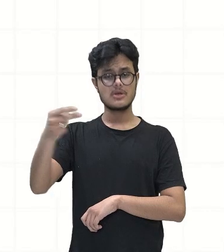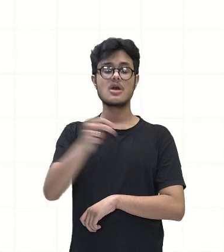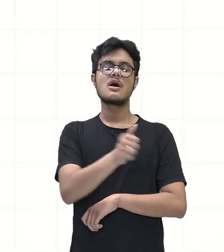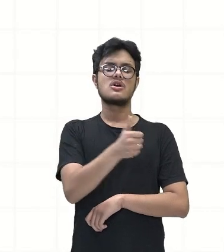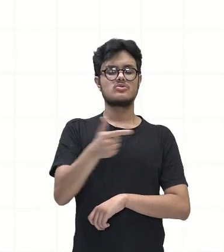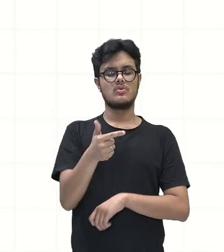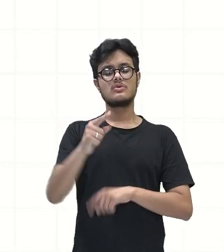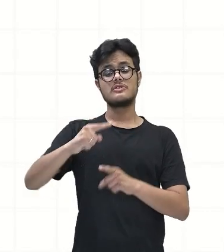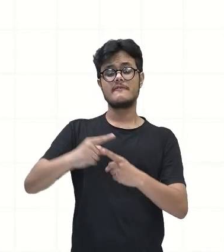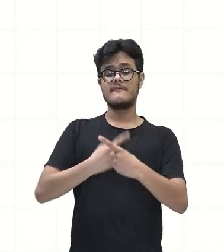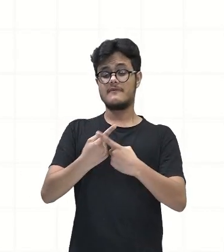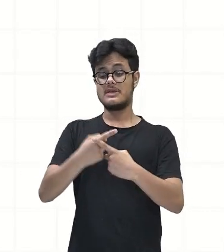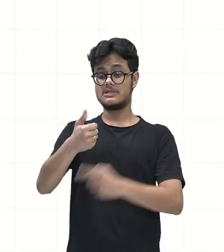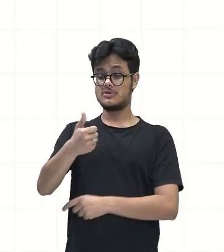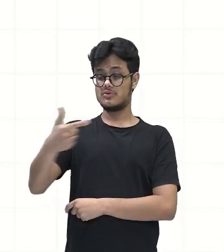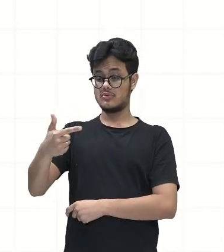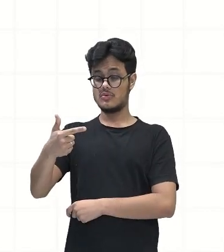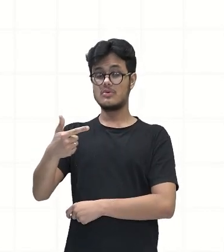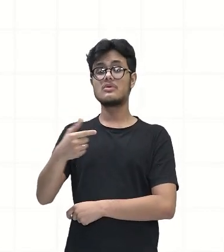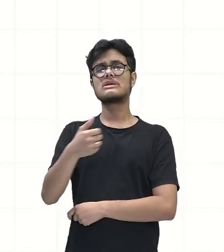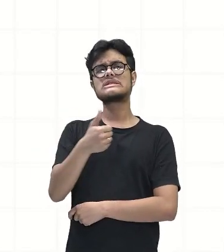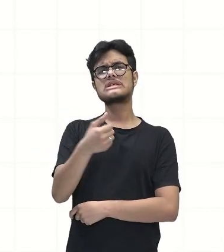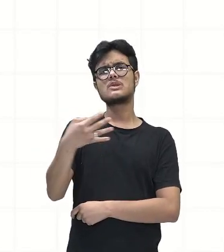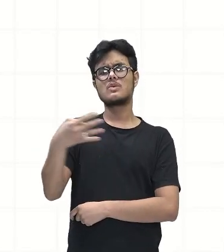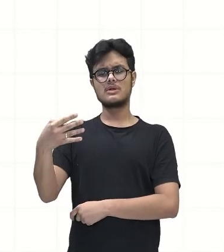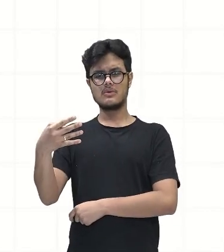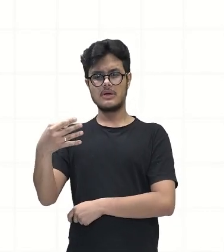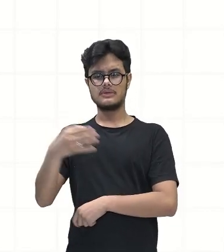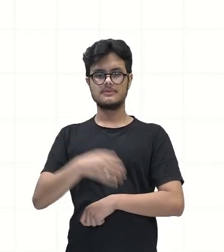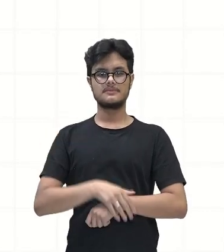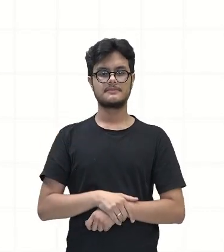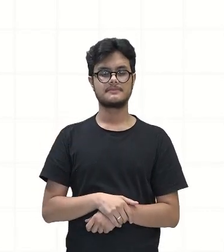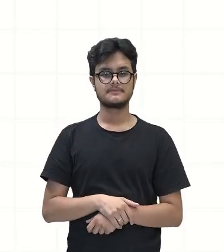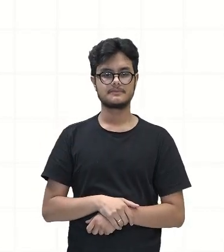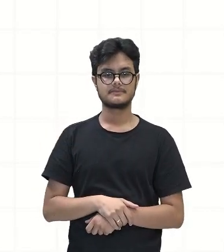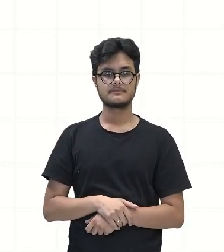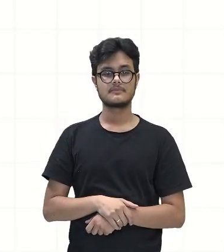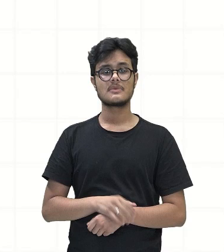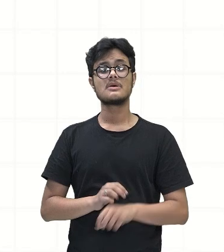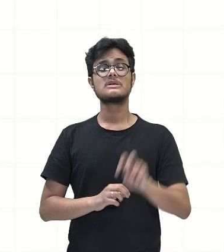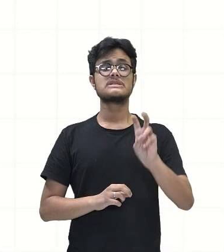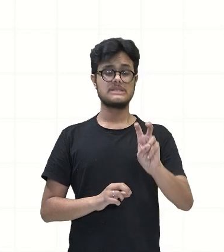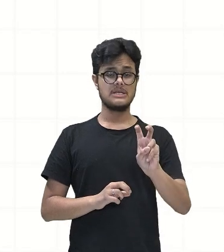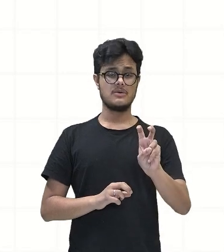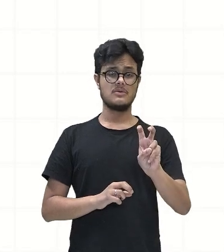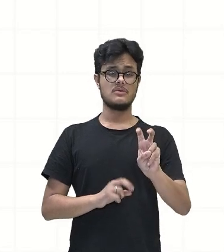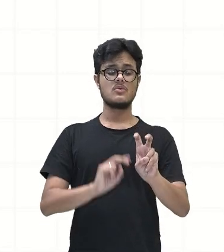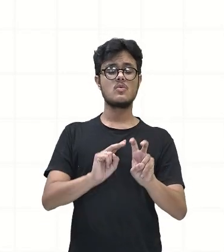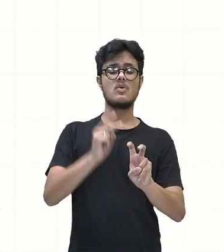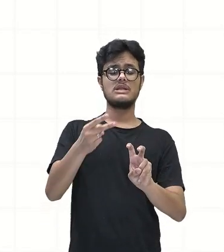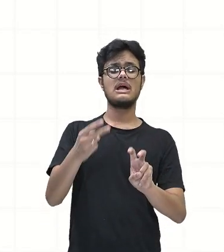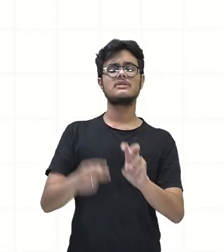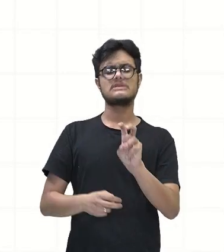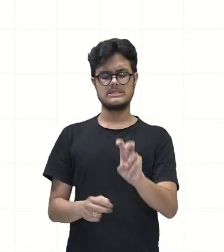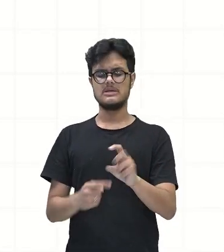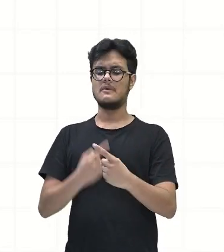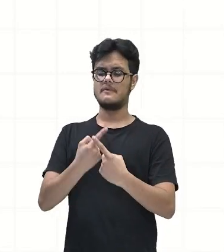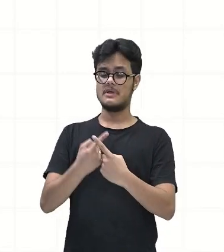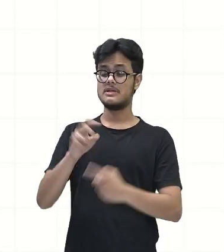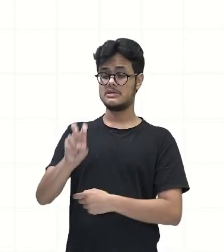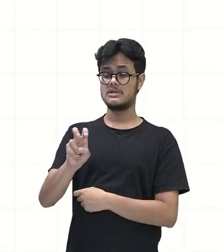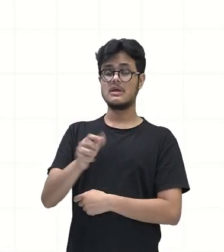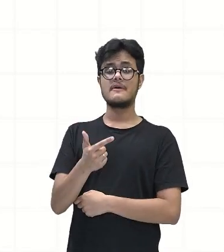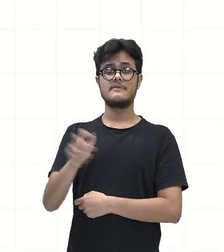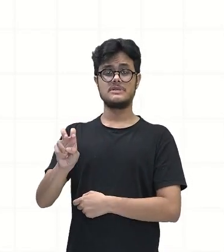dar 12 vezes 12, que é 144. E se eu pegar 5 e elevar ao quadrado, vou